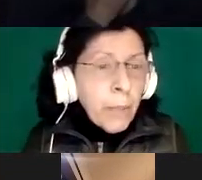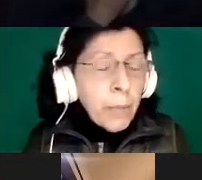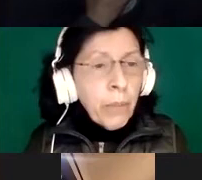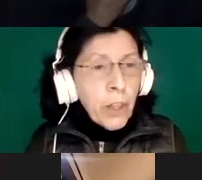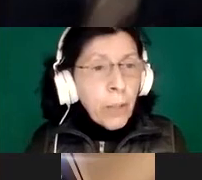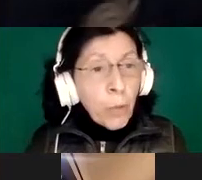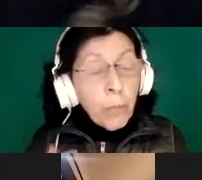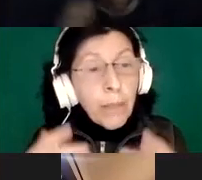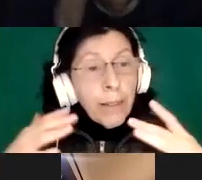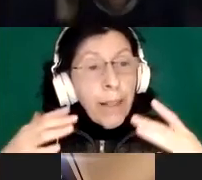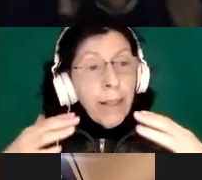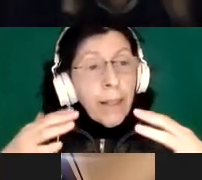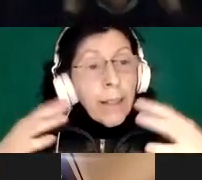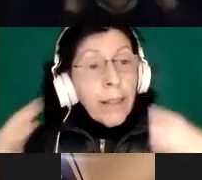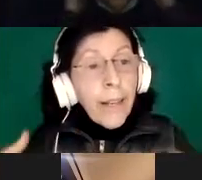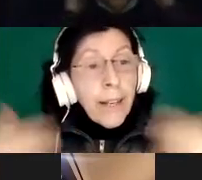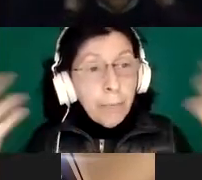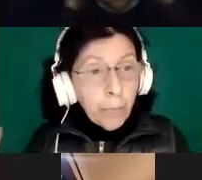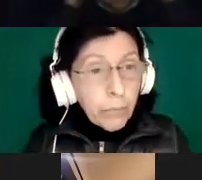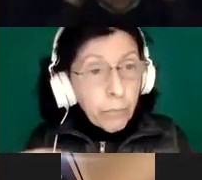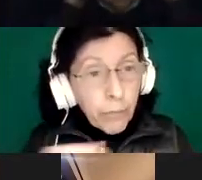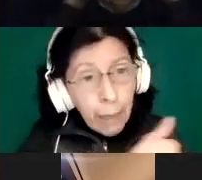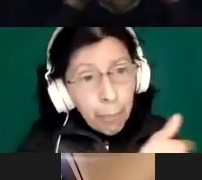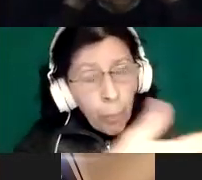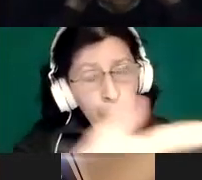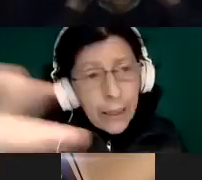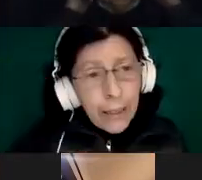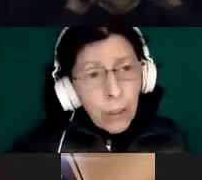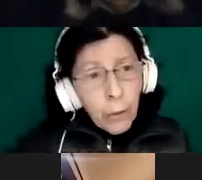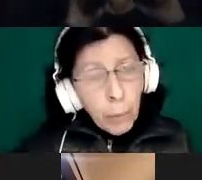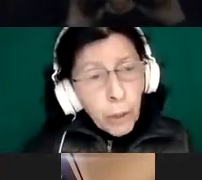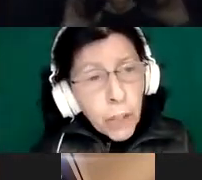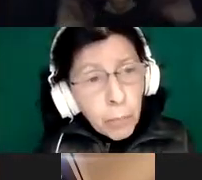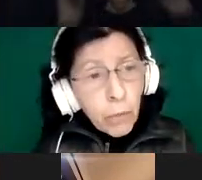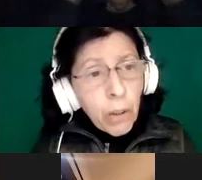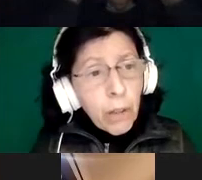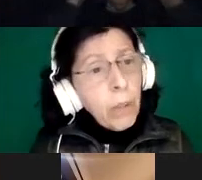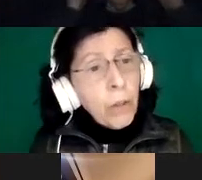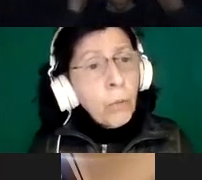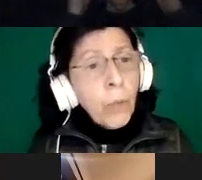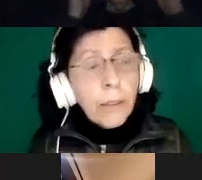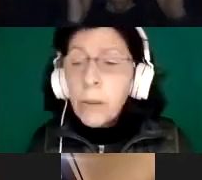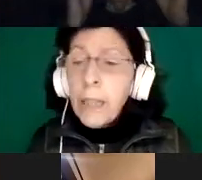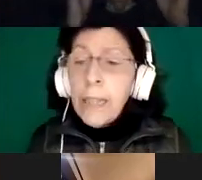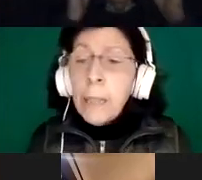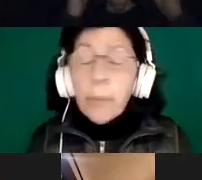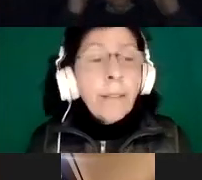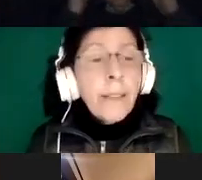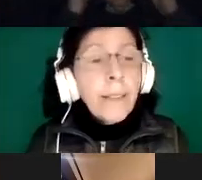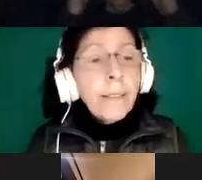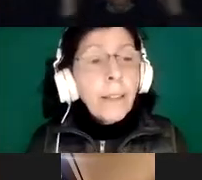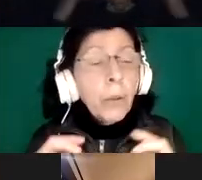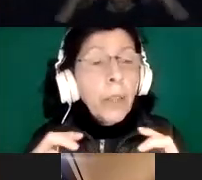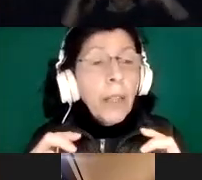ponto a impressão 3D nos permite recriar o próprio revestimento das azulejos do átrio e, portanto,